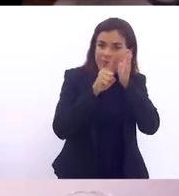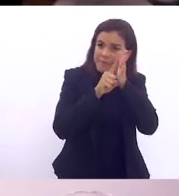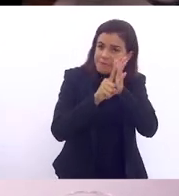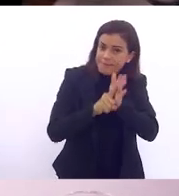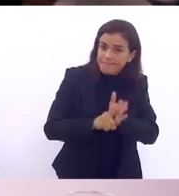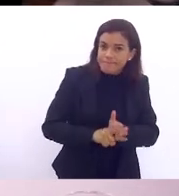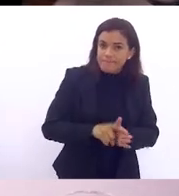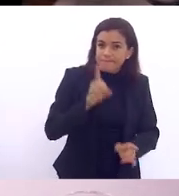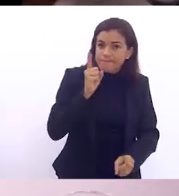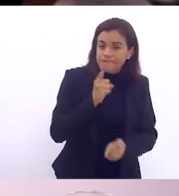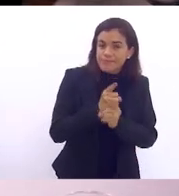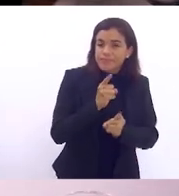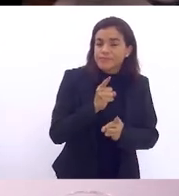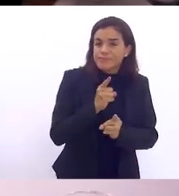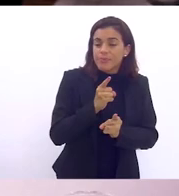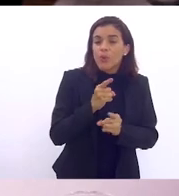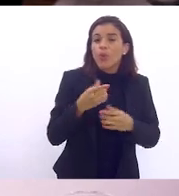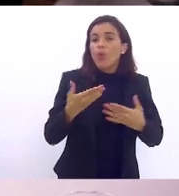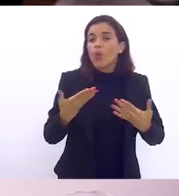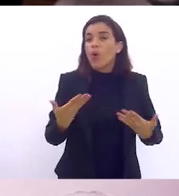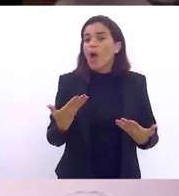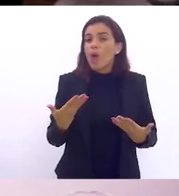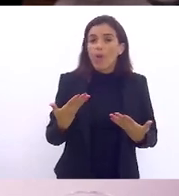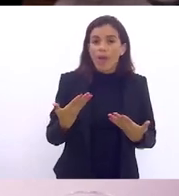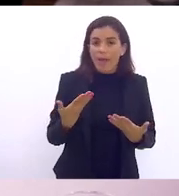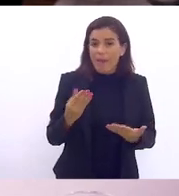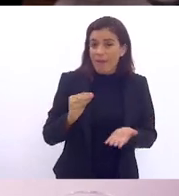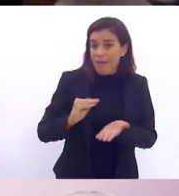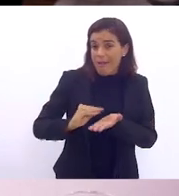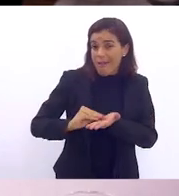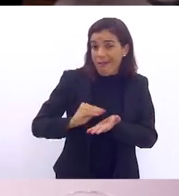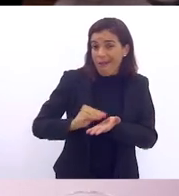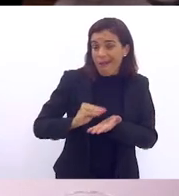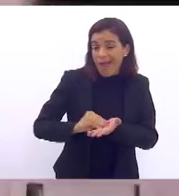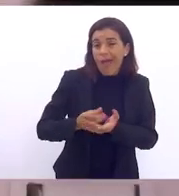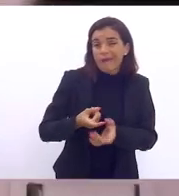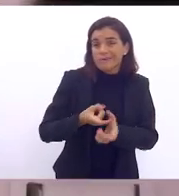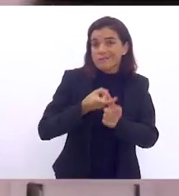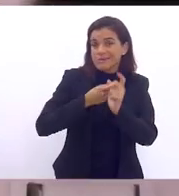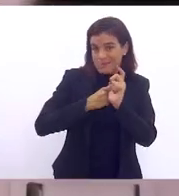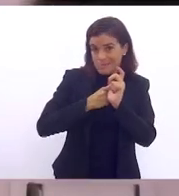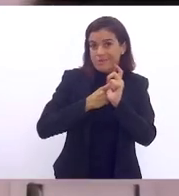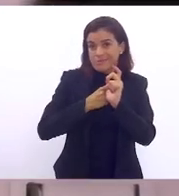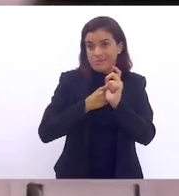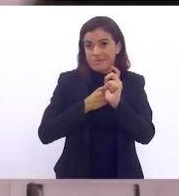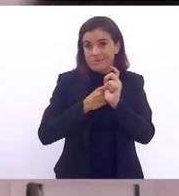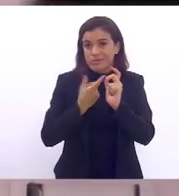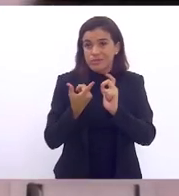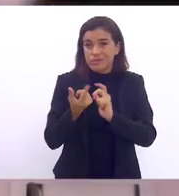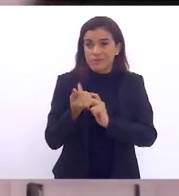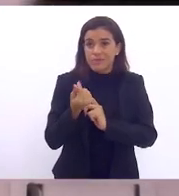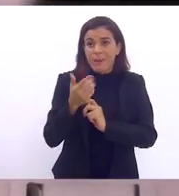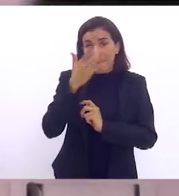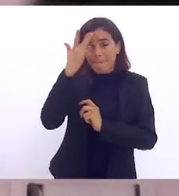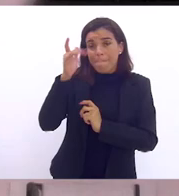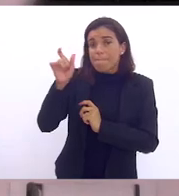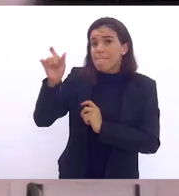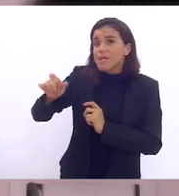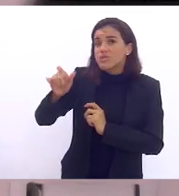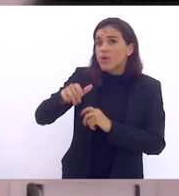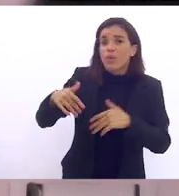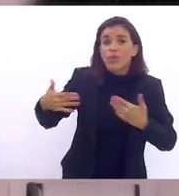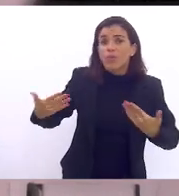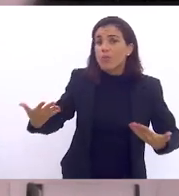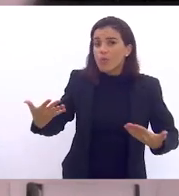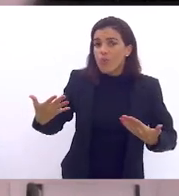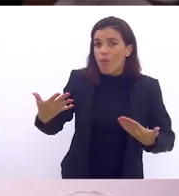fato Qual é a inadimplência e quem que deixa de cumprir Quem Deixa deixa de